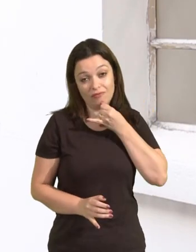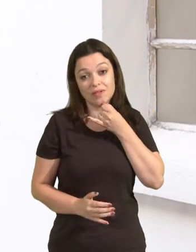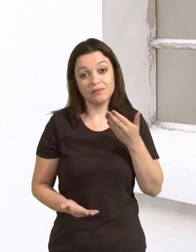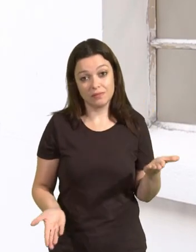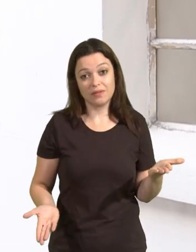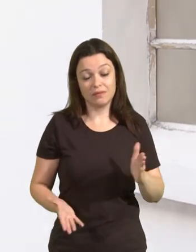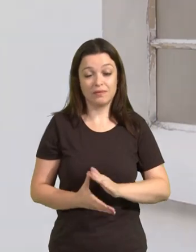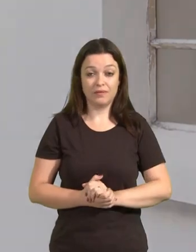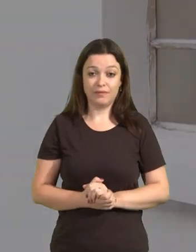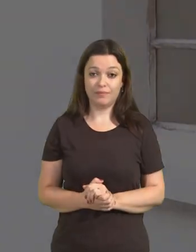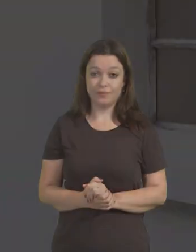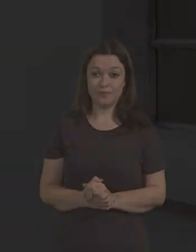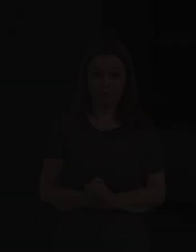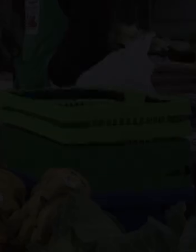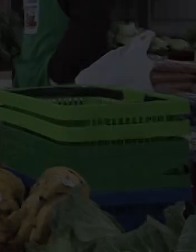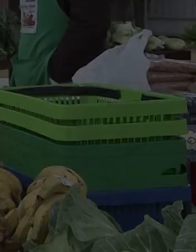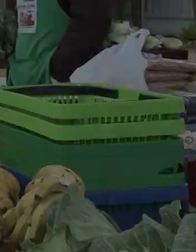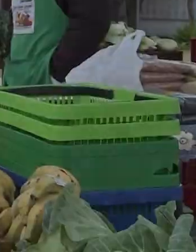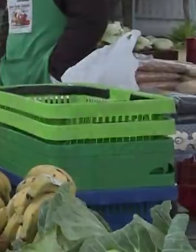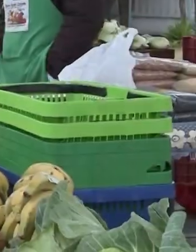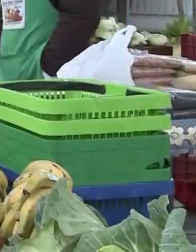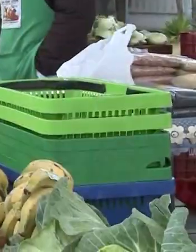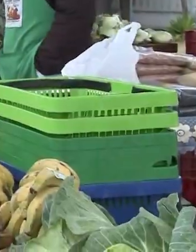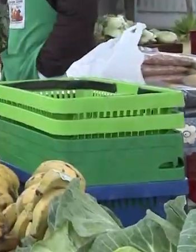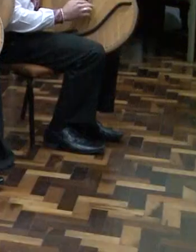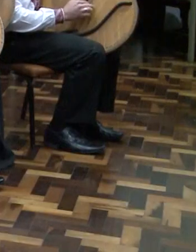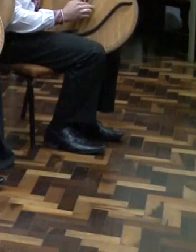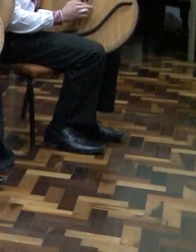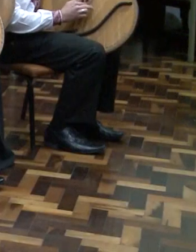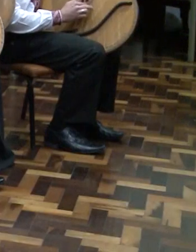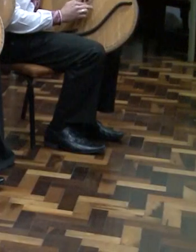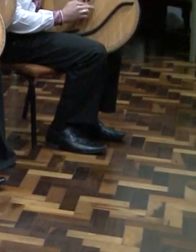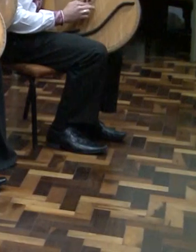fazer. Infelizmente seria isso.